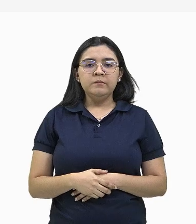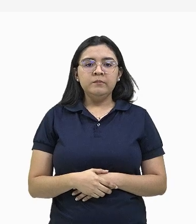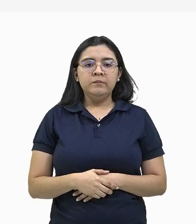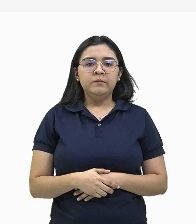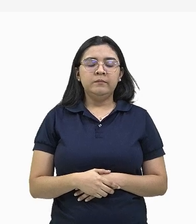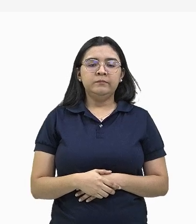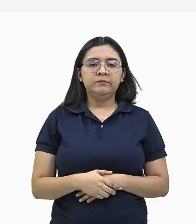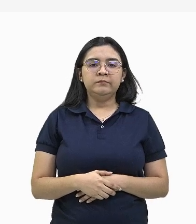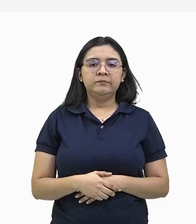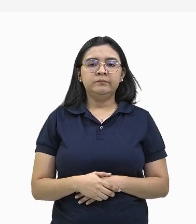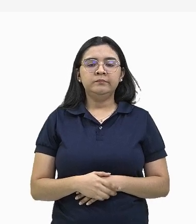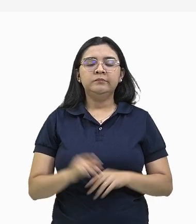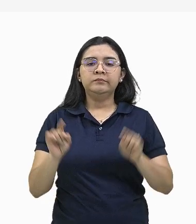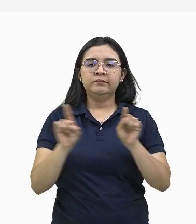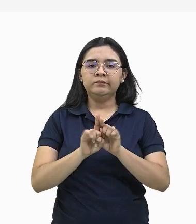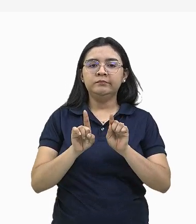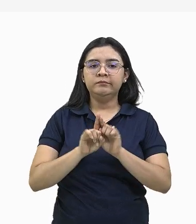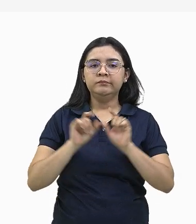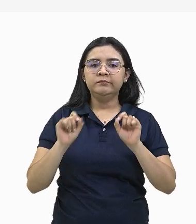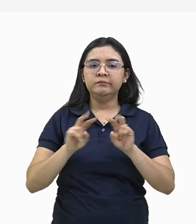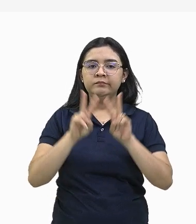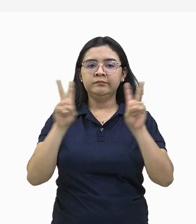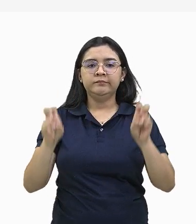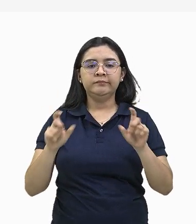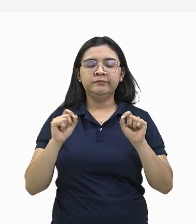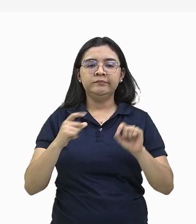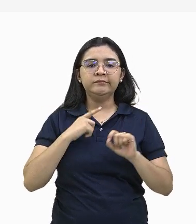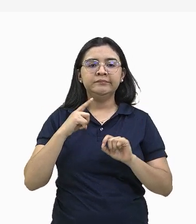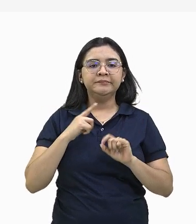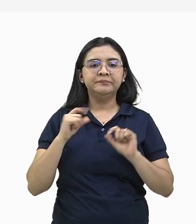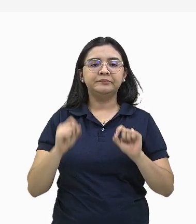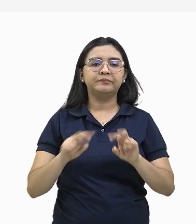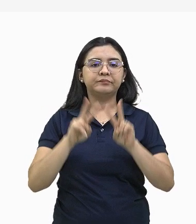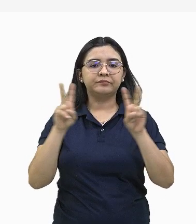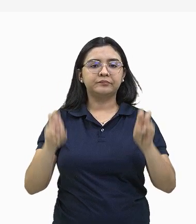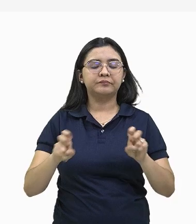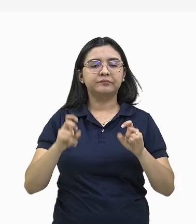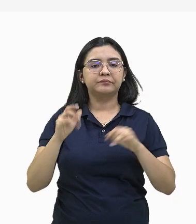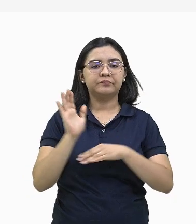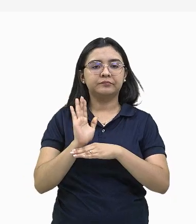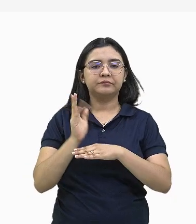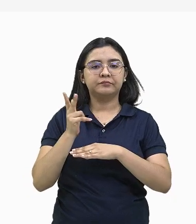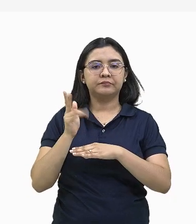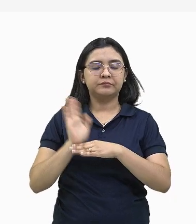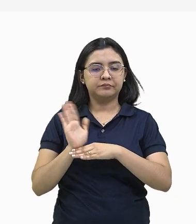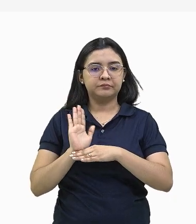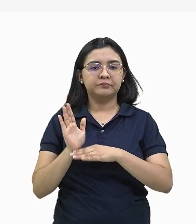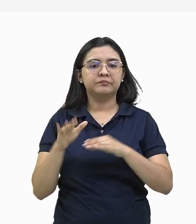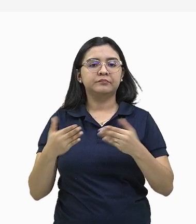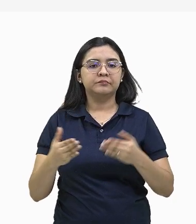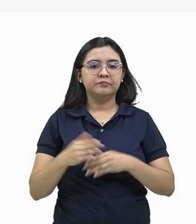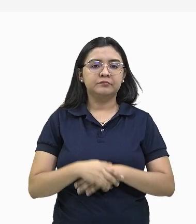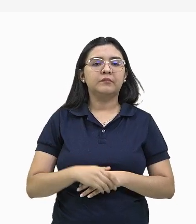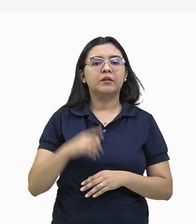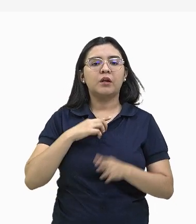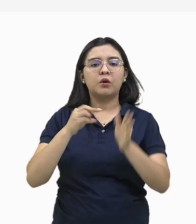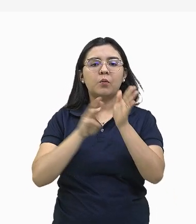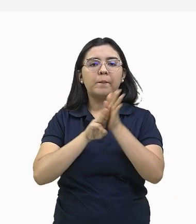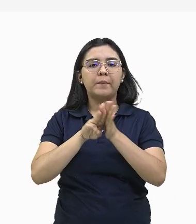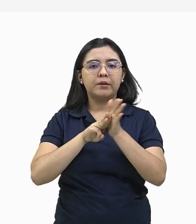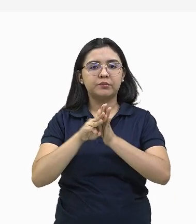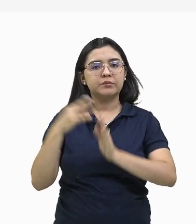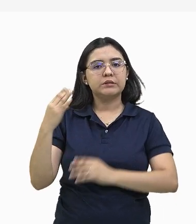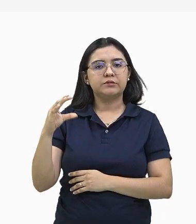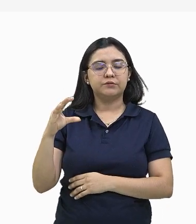ainda, né, sobre a mensagem do vídeo, nós vamos ter a ciência nasce no cotidiano, nós vamos ter o método